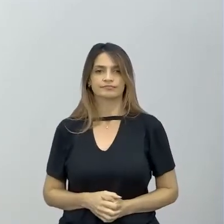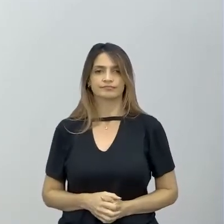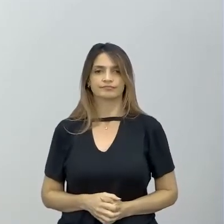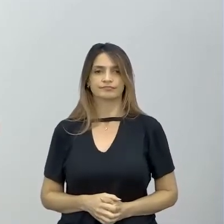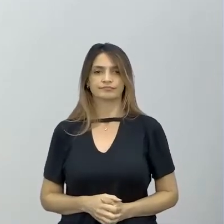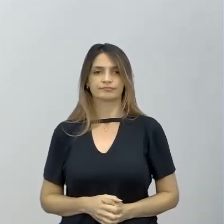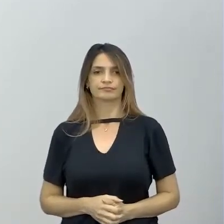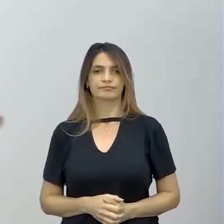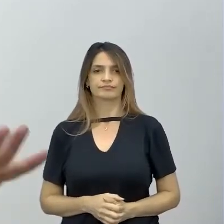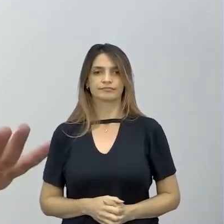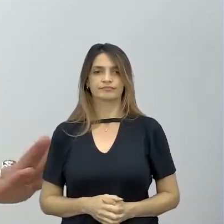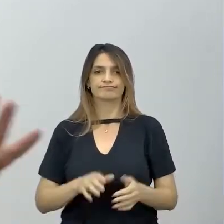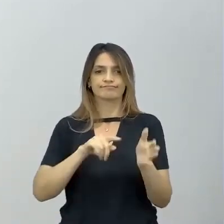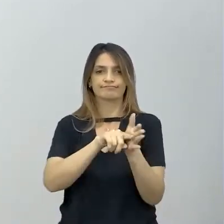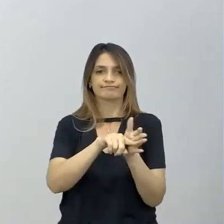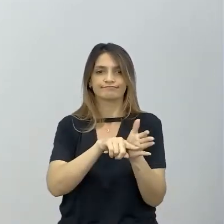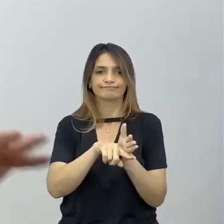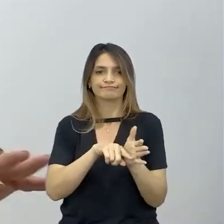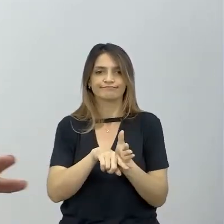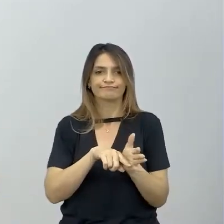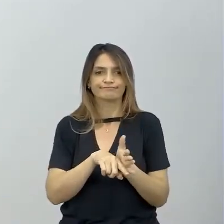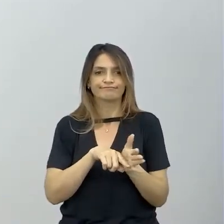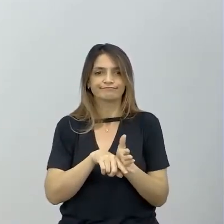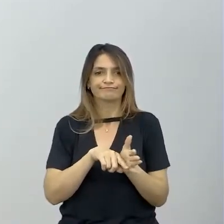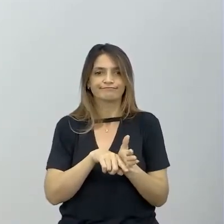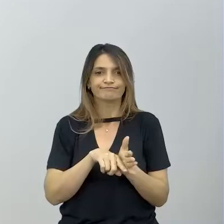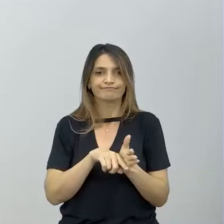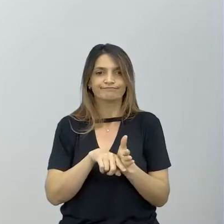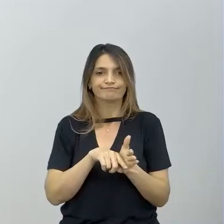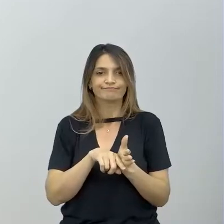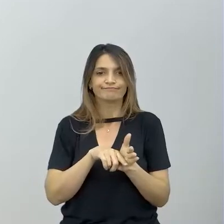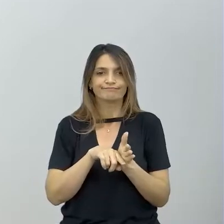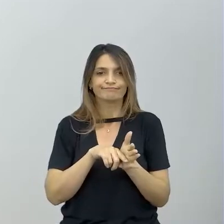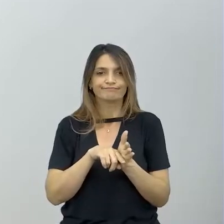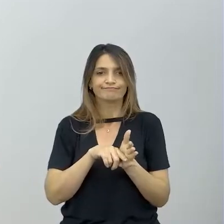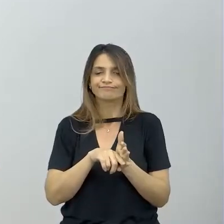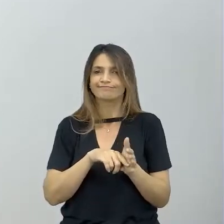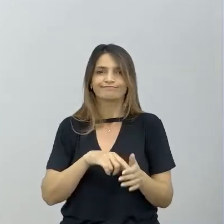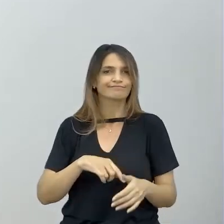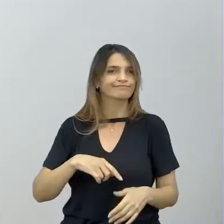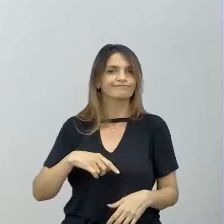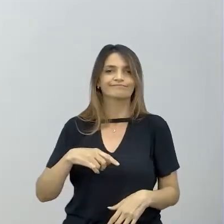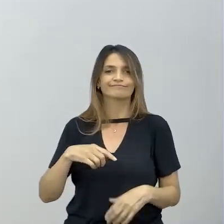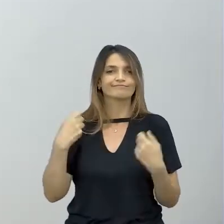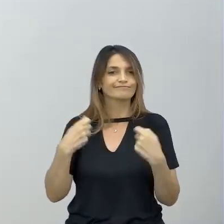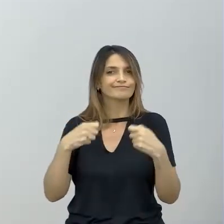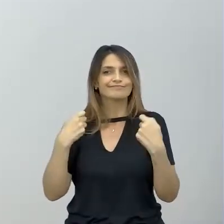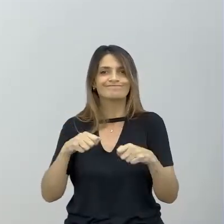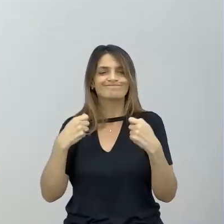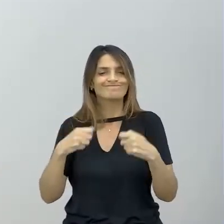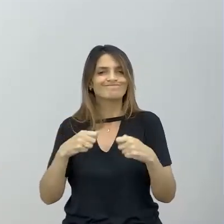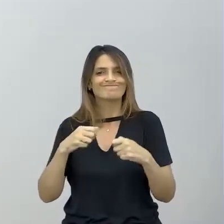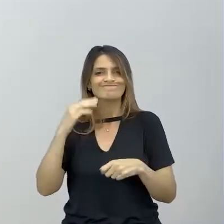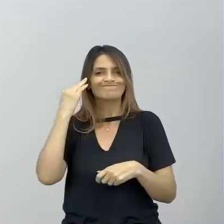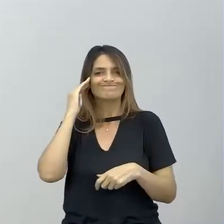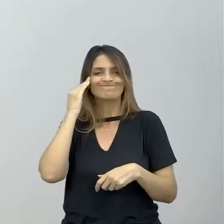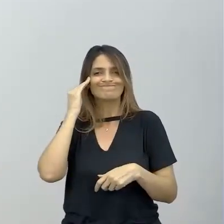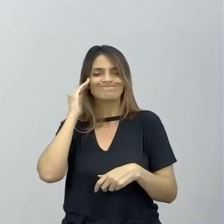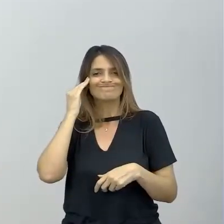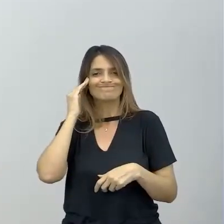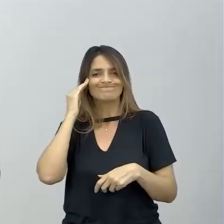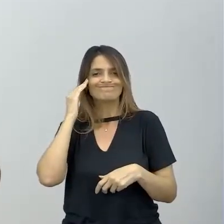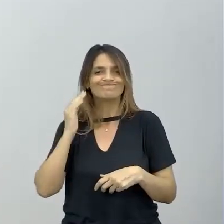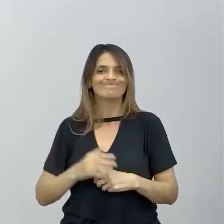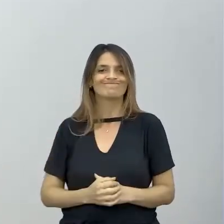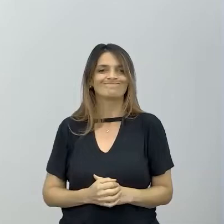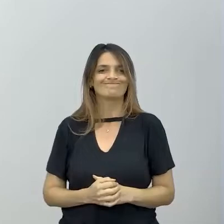apenas fazer uma pesquisa e guardar ali, tirou a nota e guardou. Não, essa pesquisa ela tem que fazer sentido, né? Ela tem que ter sentido